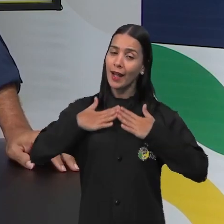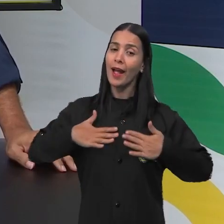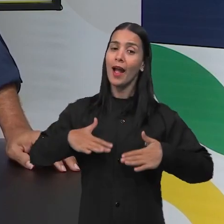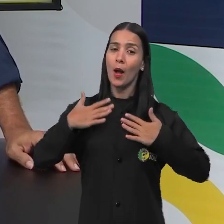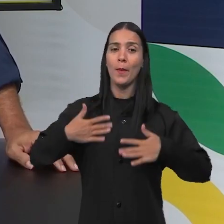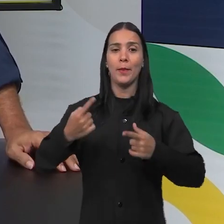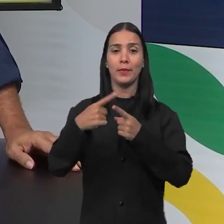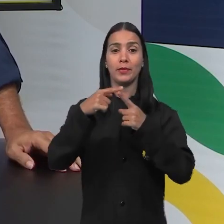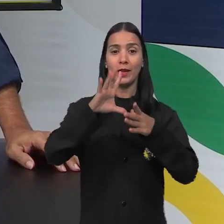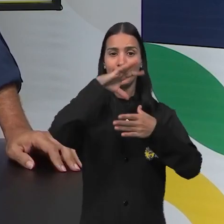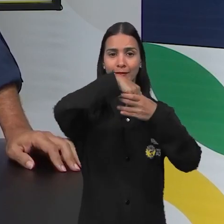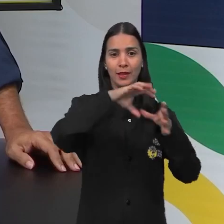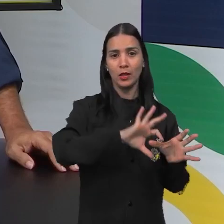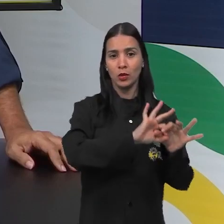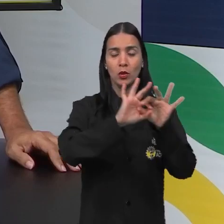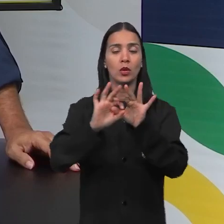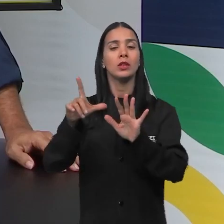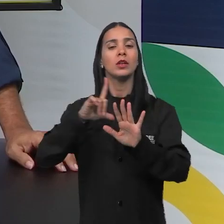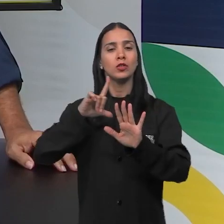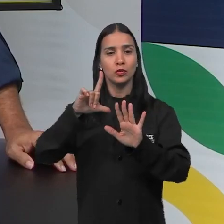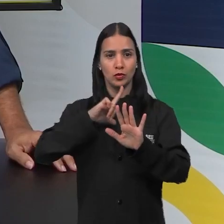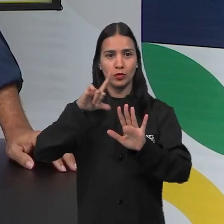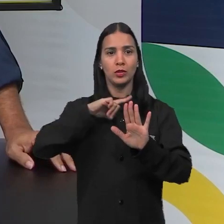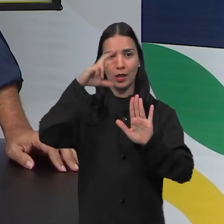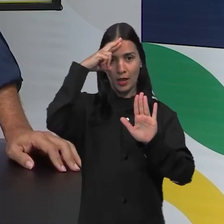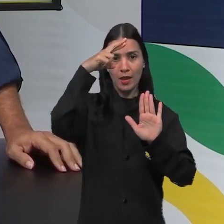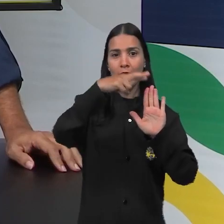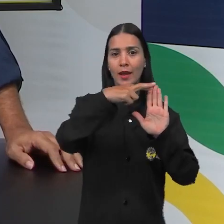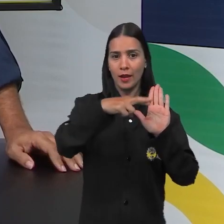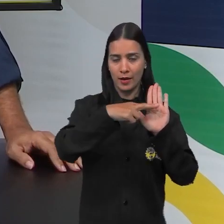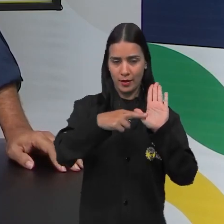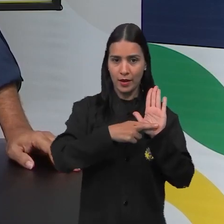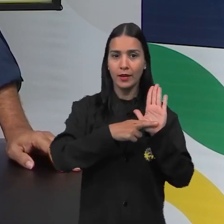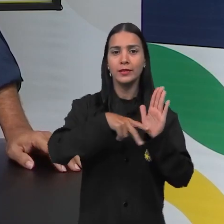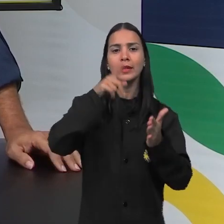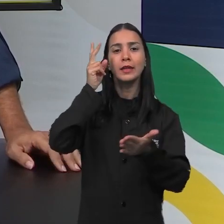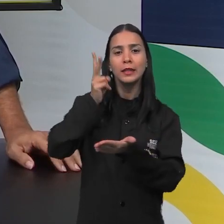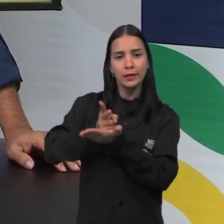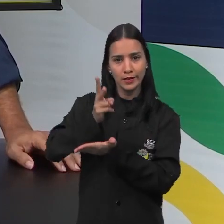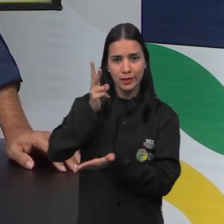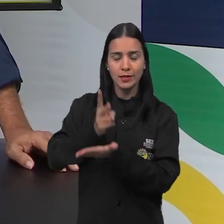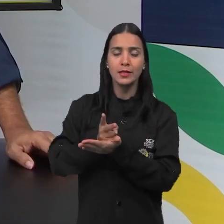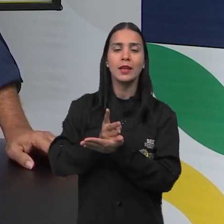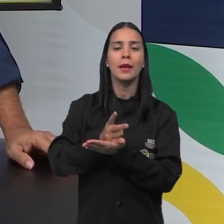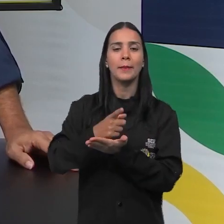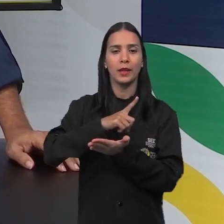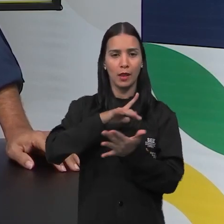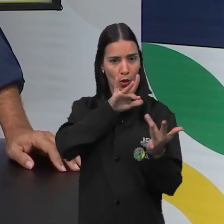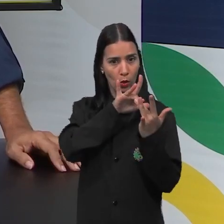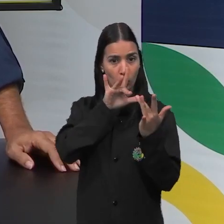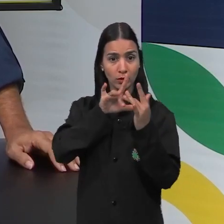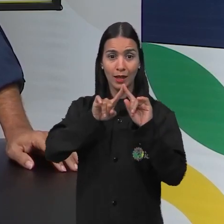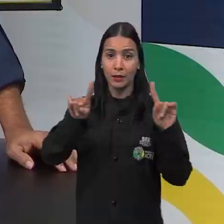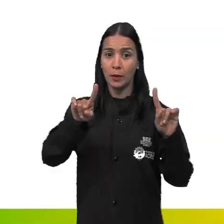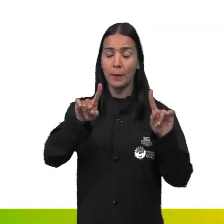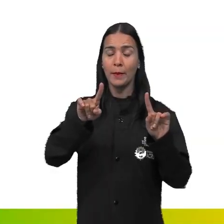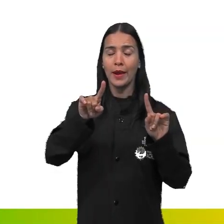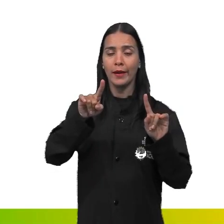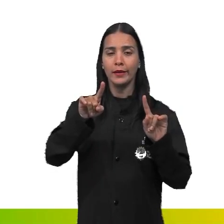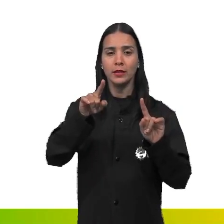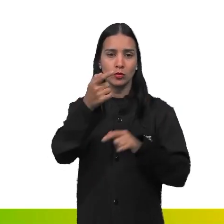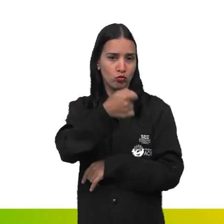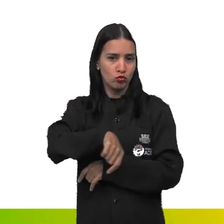isso aconteça, mas não necessariamente é sempre que deve ser assim algo truculento, ok? Vamos lá,